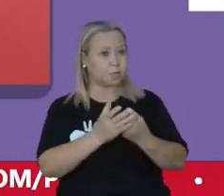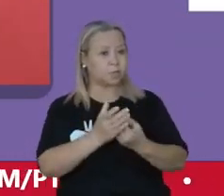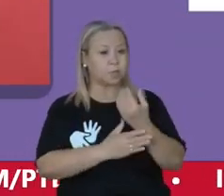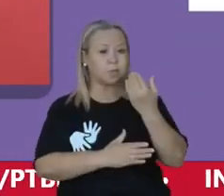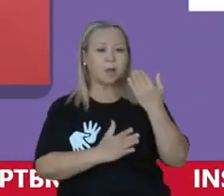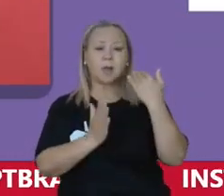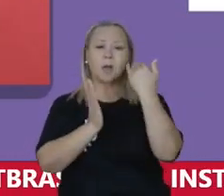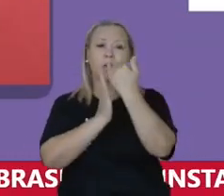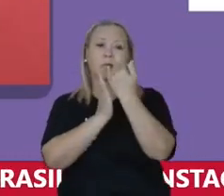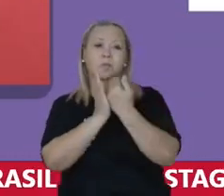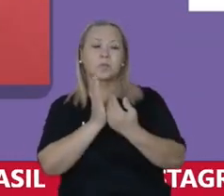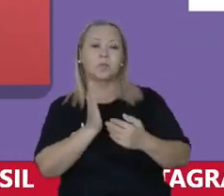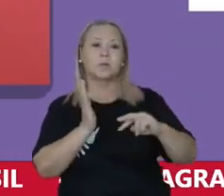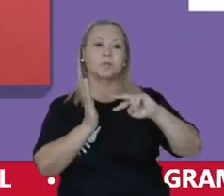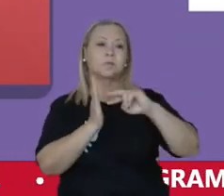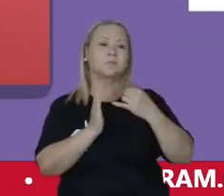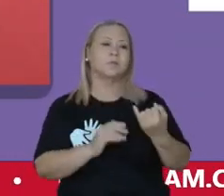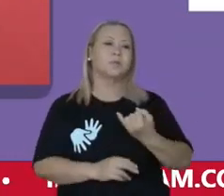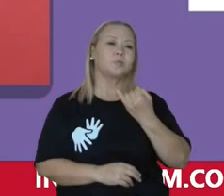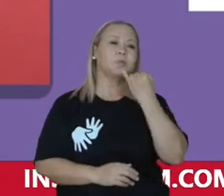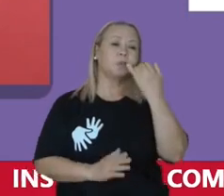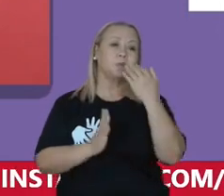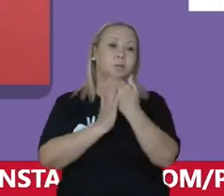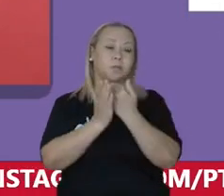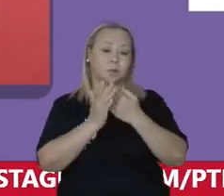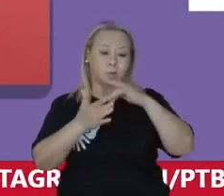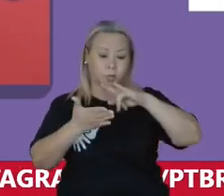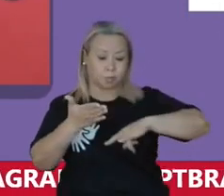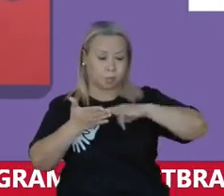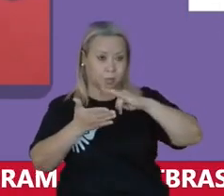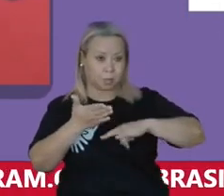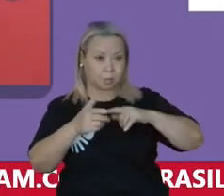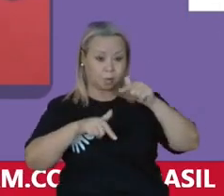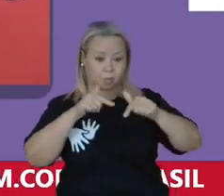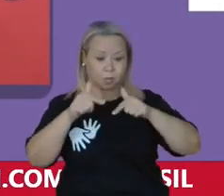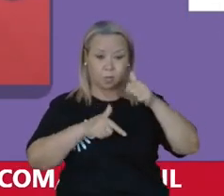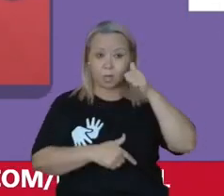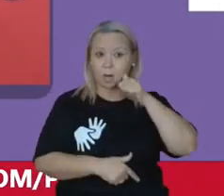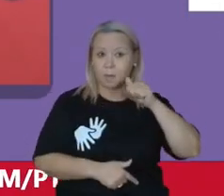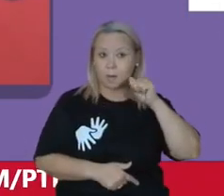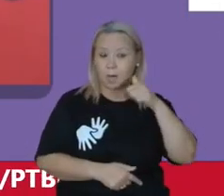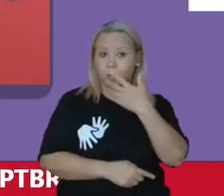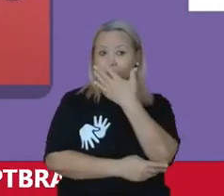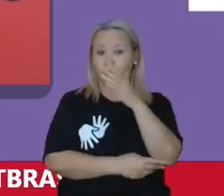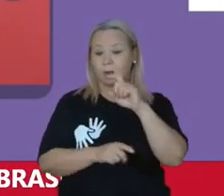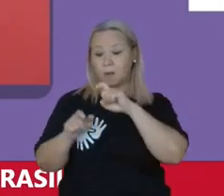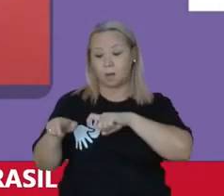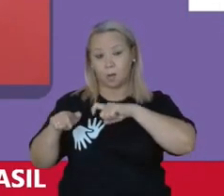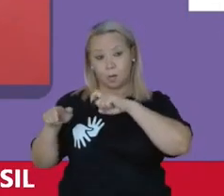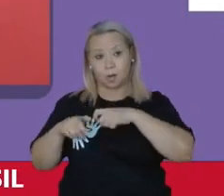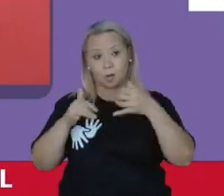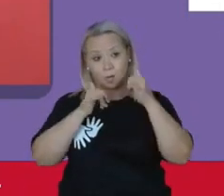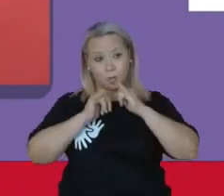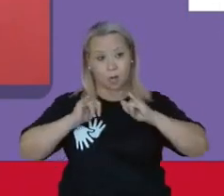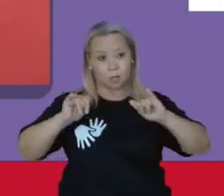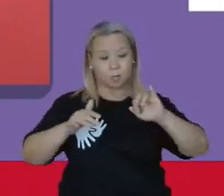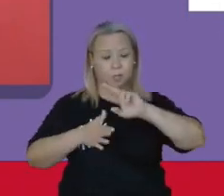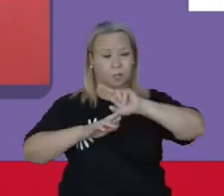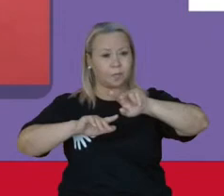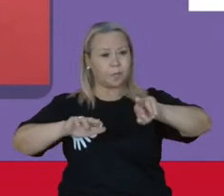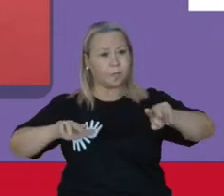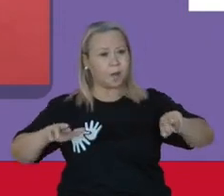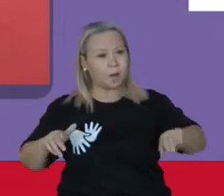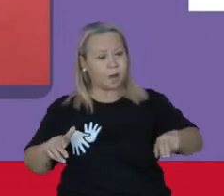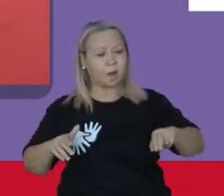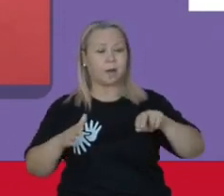programas significativos, como o Programa de Documentação da Trabalhadora Rural, como o anúncio de várias